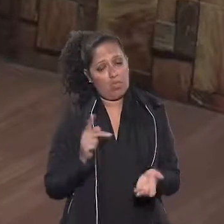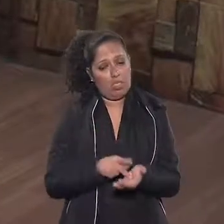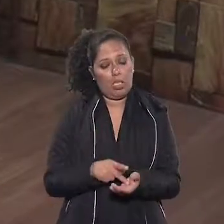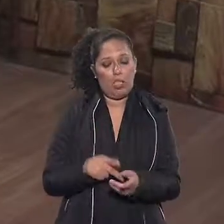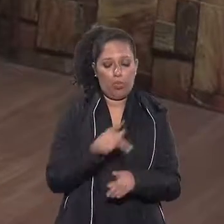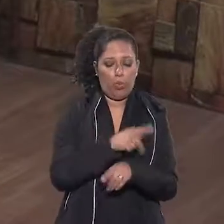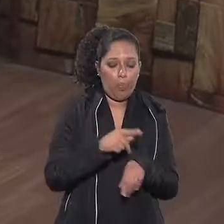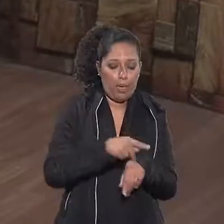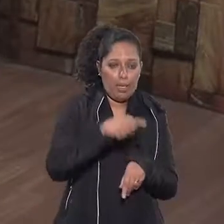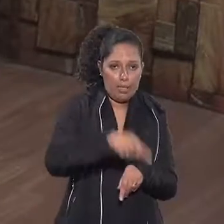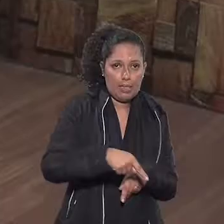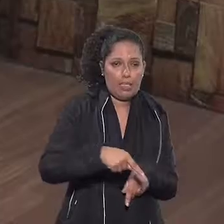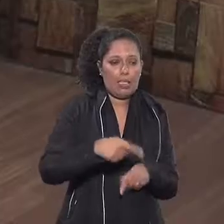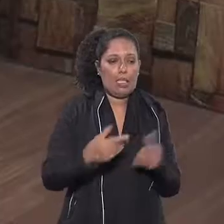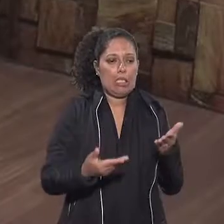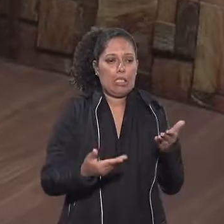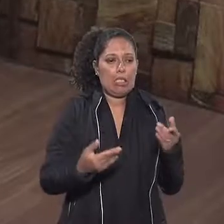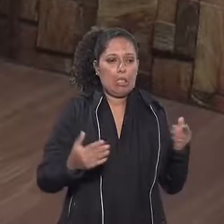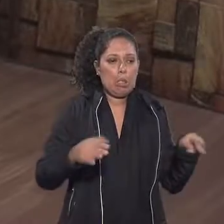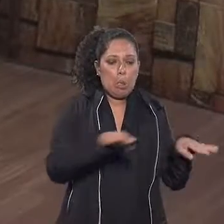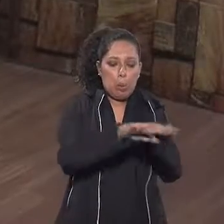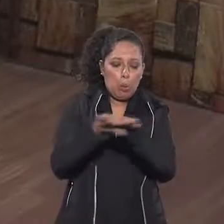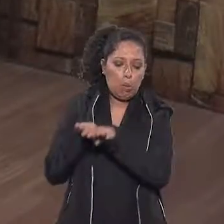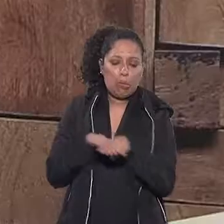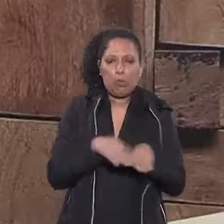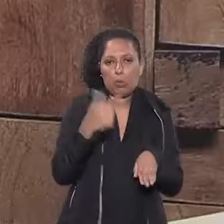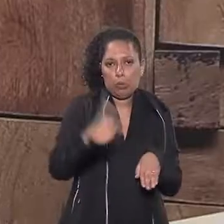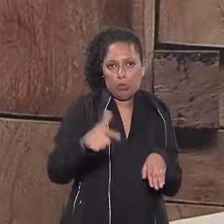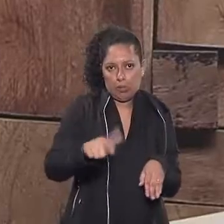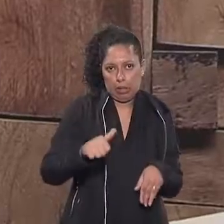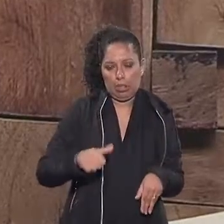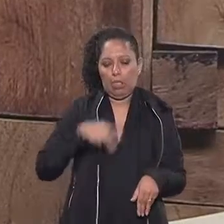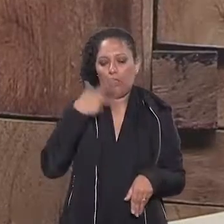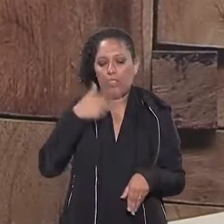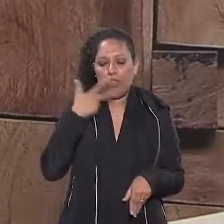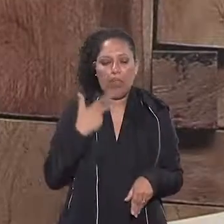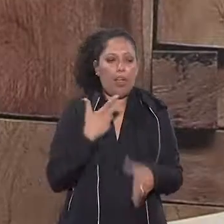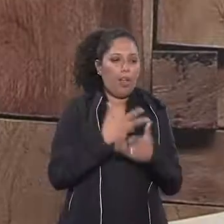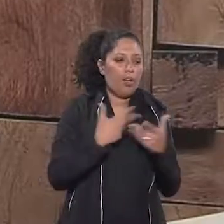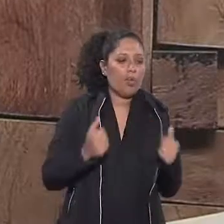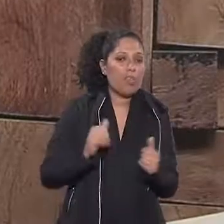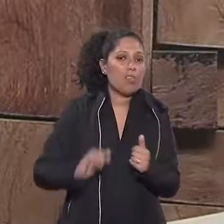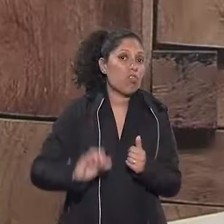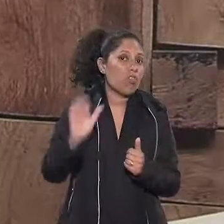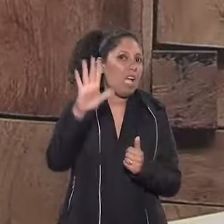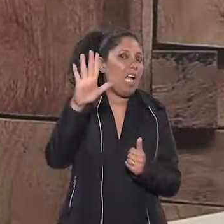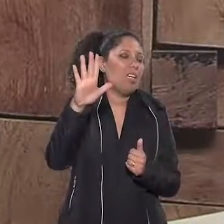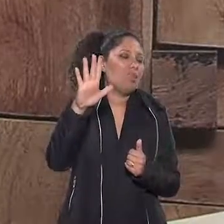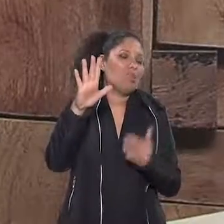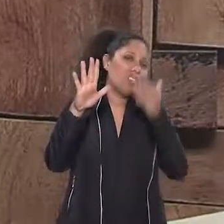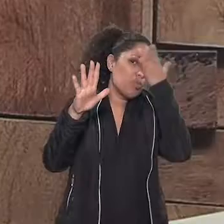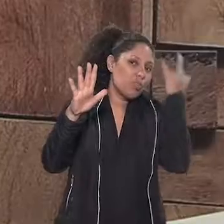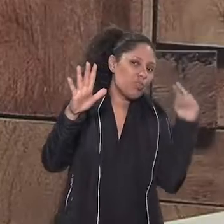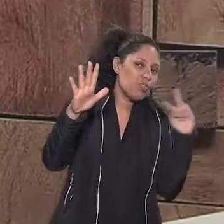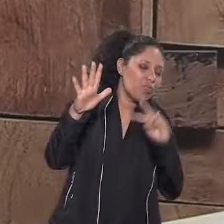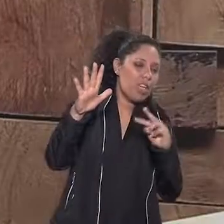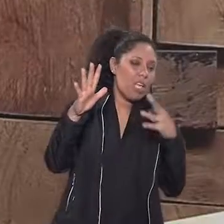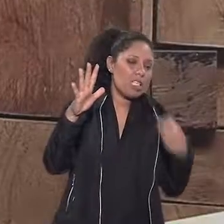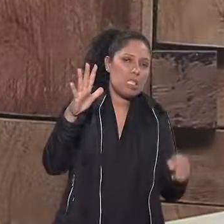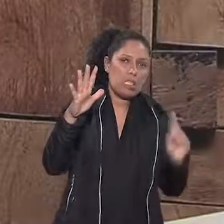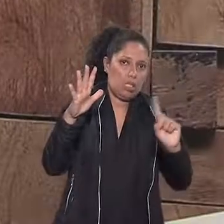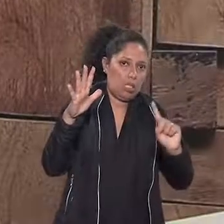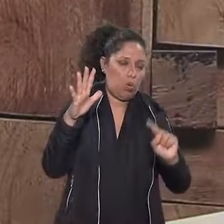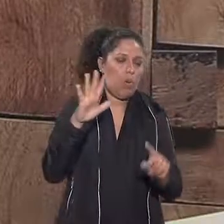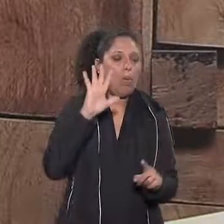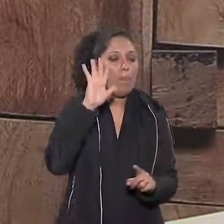que a gente vive num país muito desigual, que é muito difícil você falar para as pessoas consumirem coisas que podem ser mais caras, mas isso nem sempre é